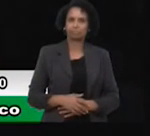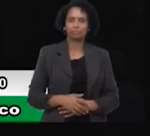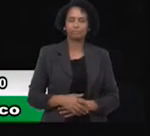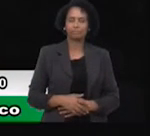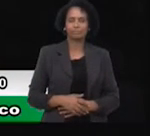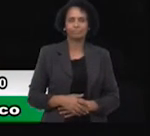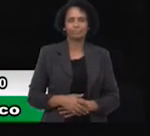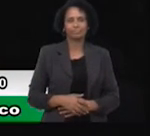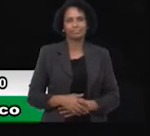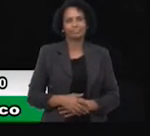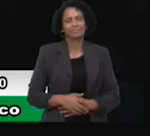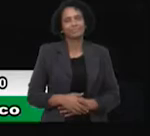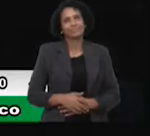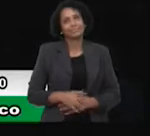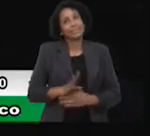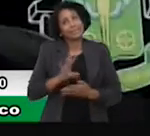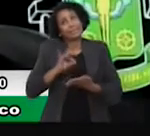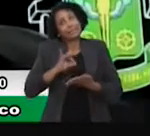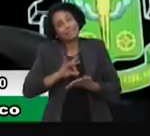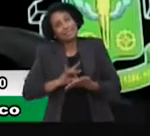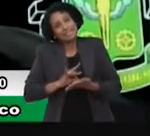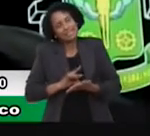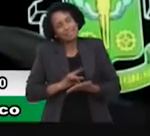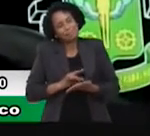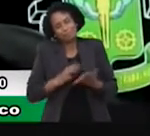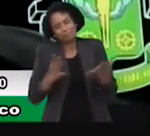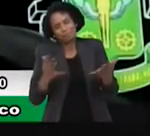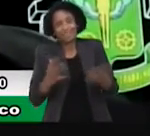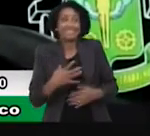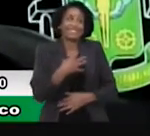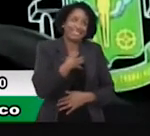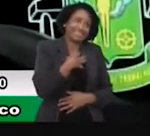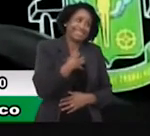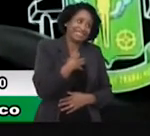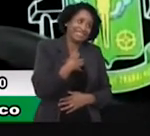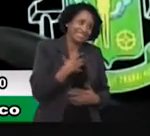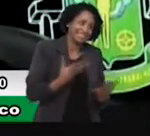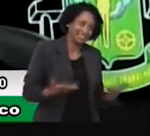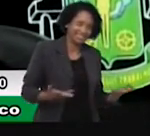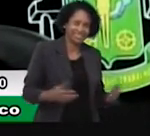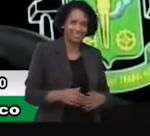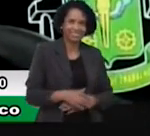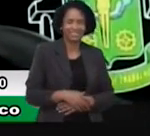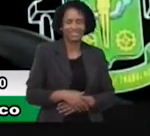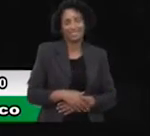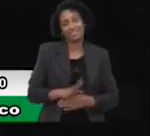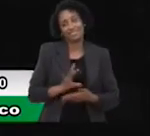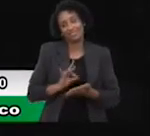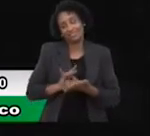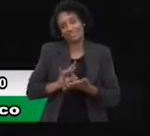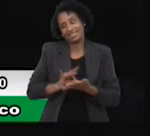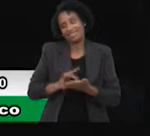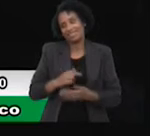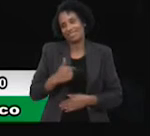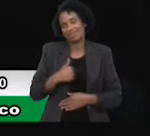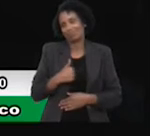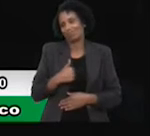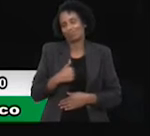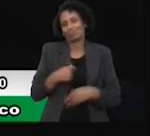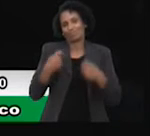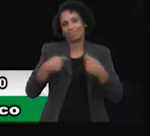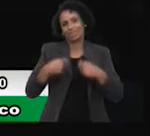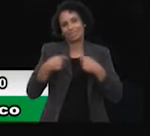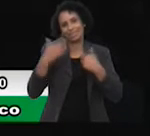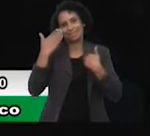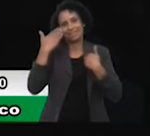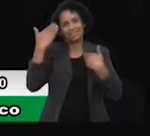que eu não ia me manifestar. Eu senti isso aí, vereadora. Mas assim, não posso deixar de